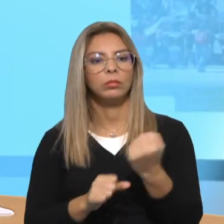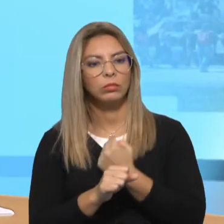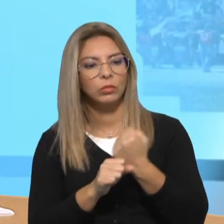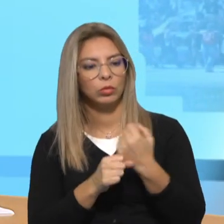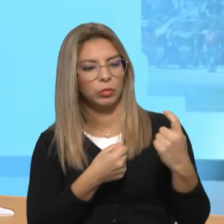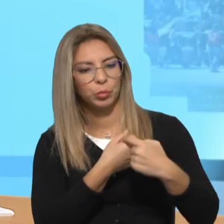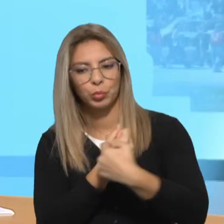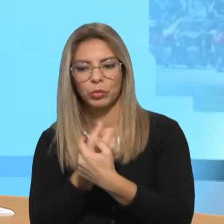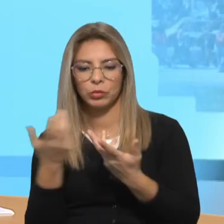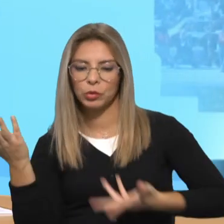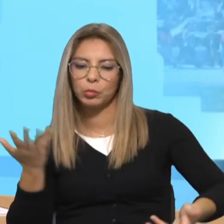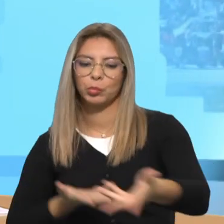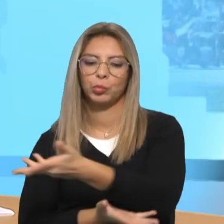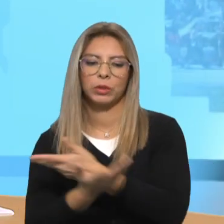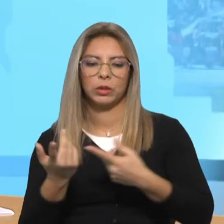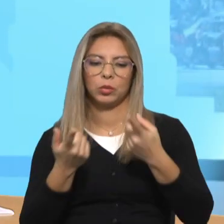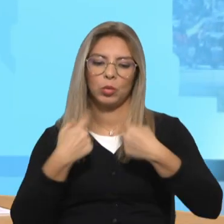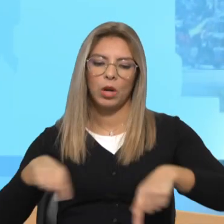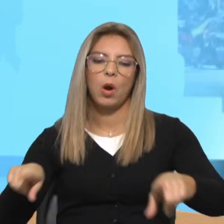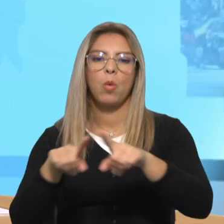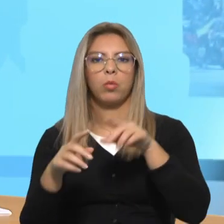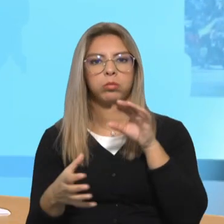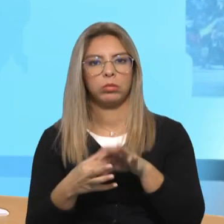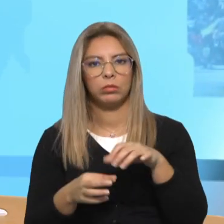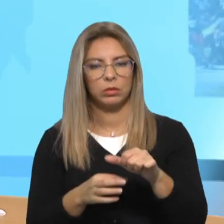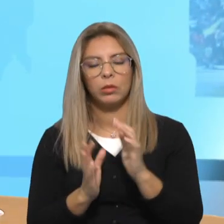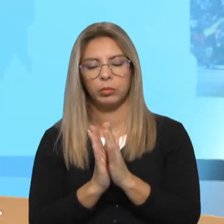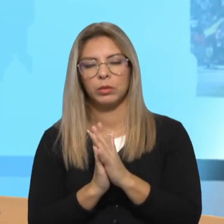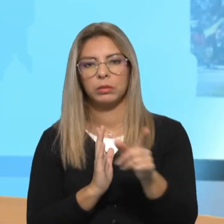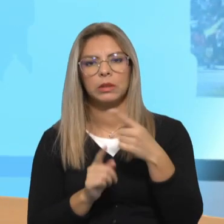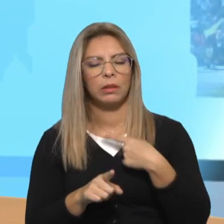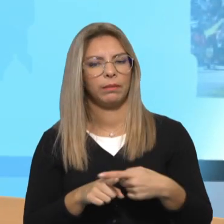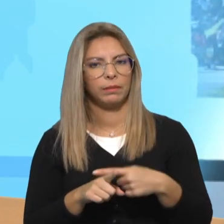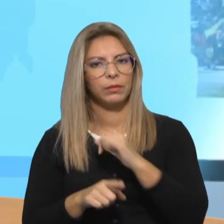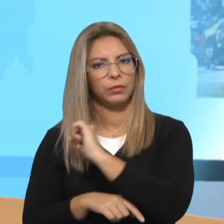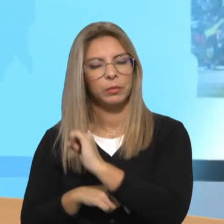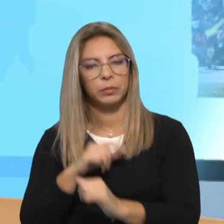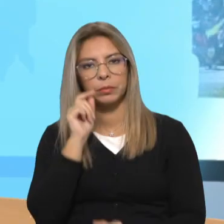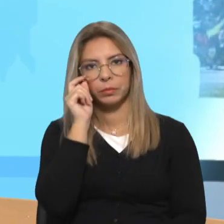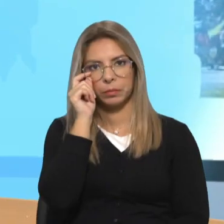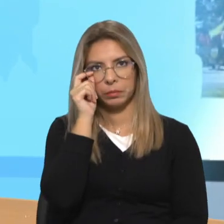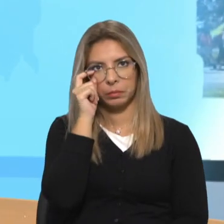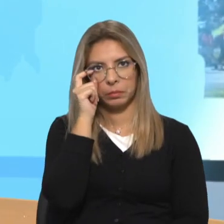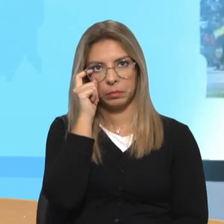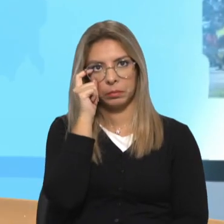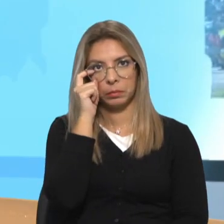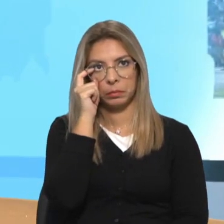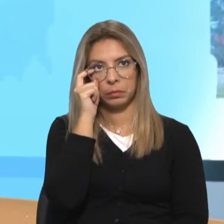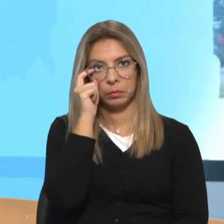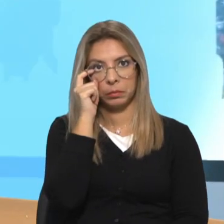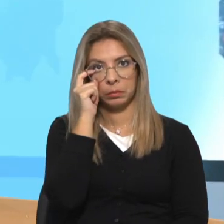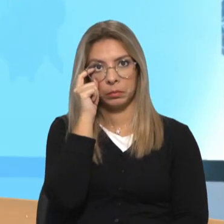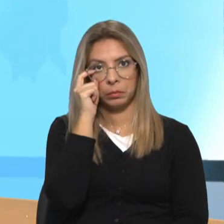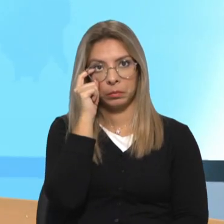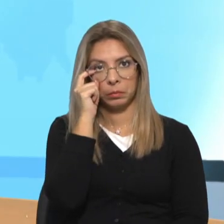conjunto, o foi acompanhando e se foi inquietante também por ele. E começávamos por aí, de que forma é que lá longe,